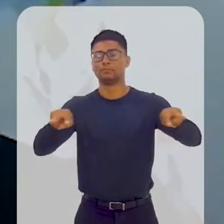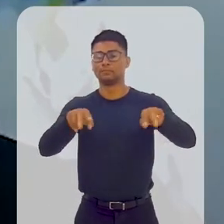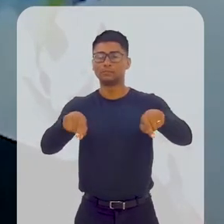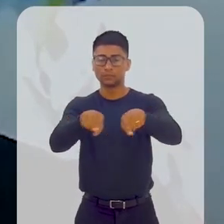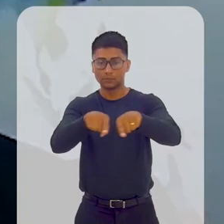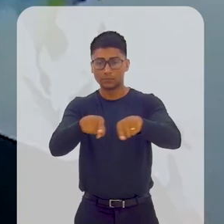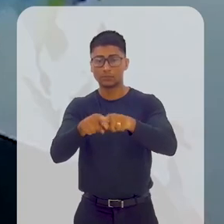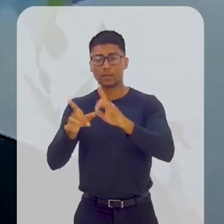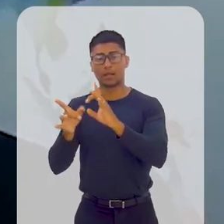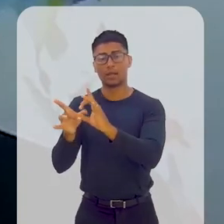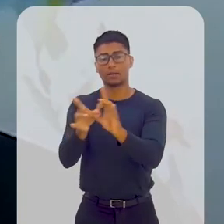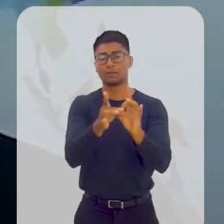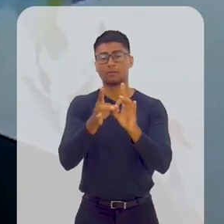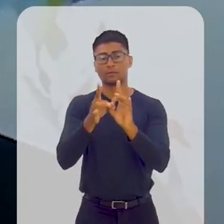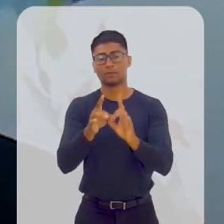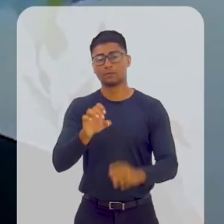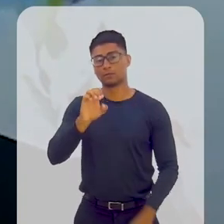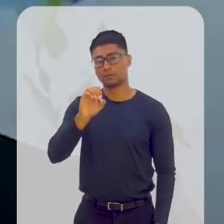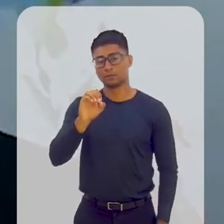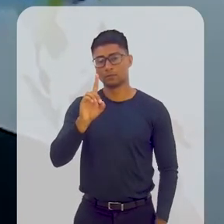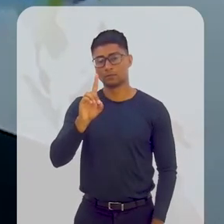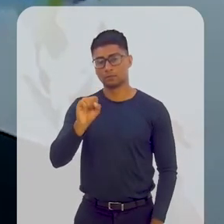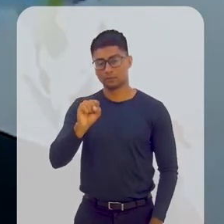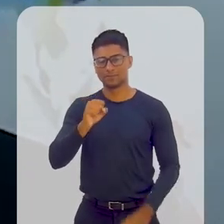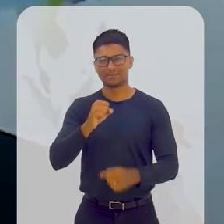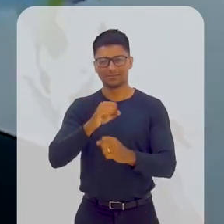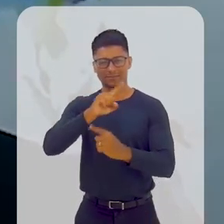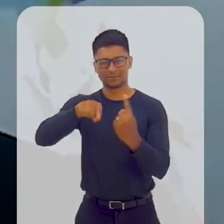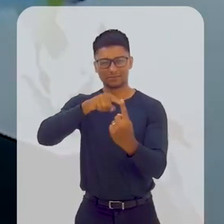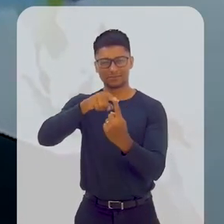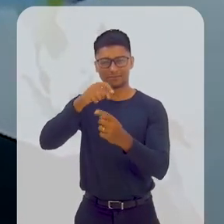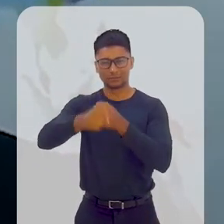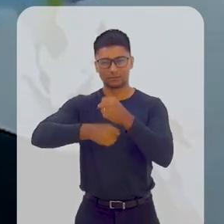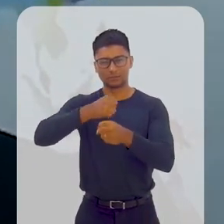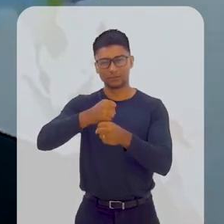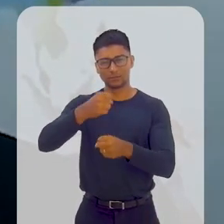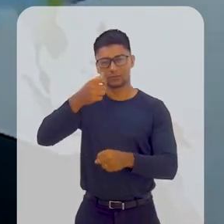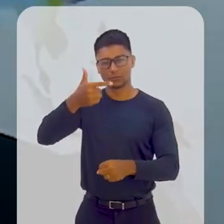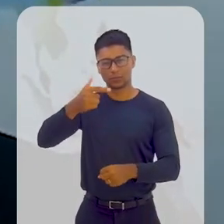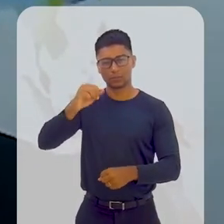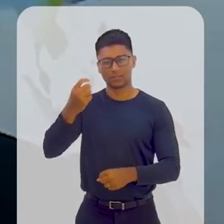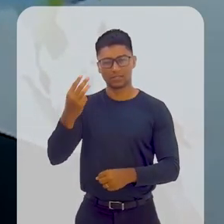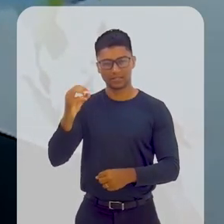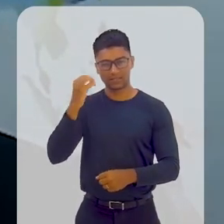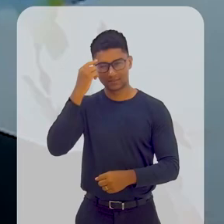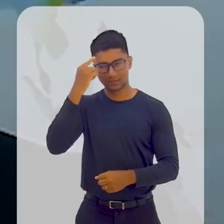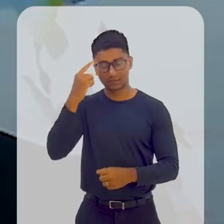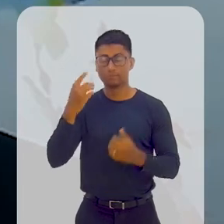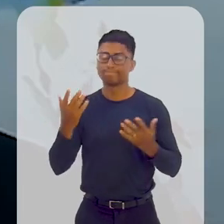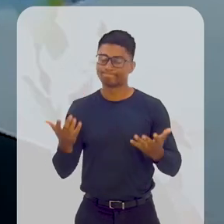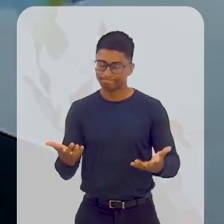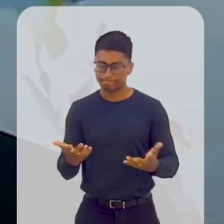mais se associando aos ODSs, à Agenda 2030, que tantos